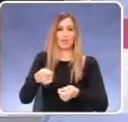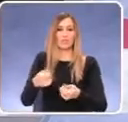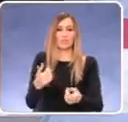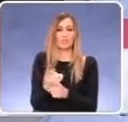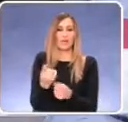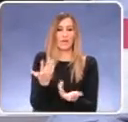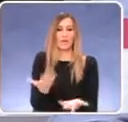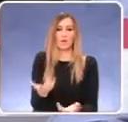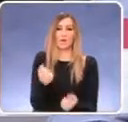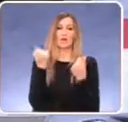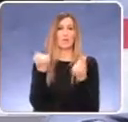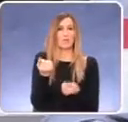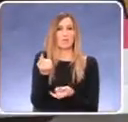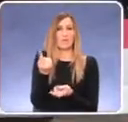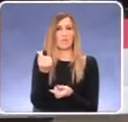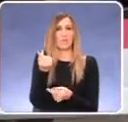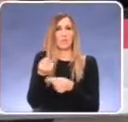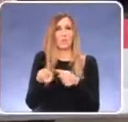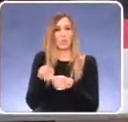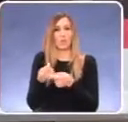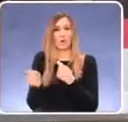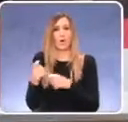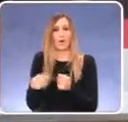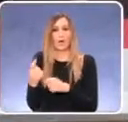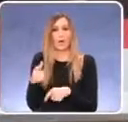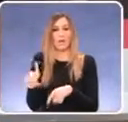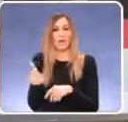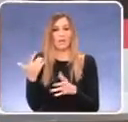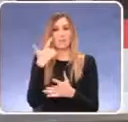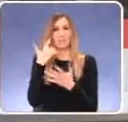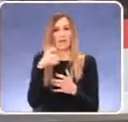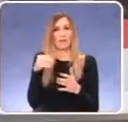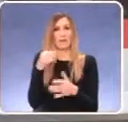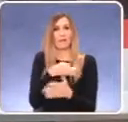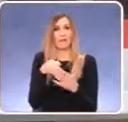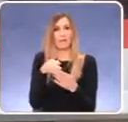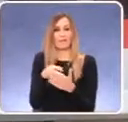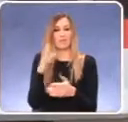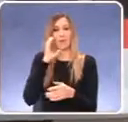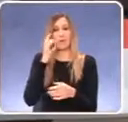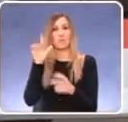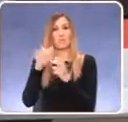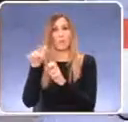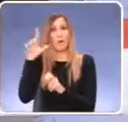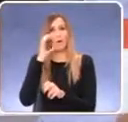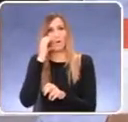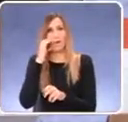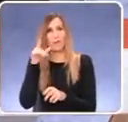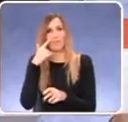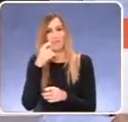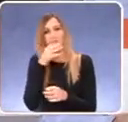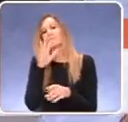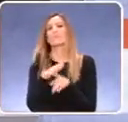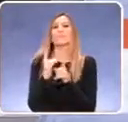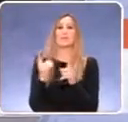sei, agora não. Aliás, não. As lojas da Avenida da Liberdade, que tinham sobretudo sim, clientes angolanos... Isso é um problema em Angola, porque infelizmente nesta